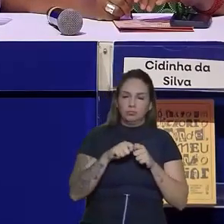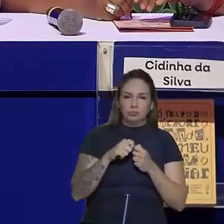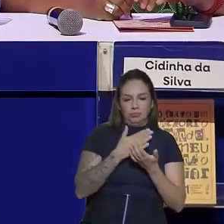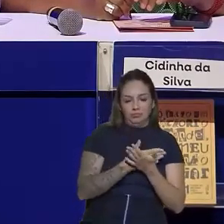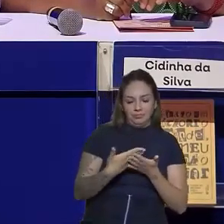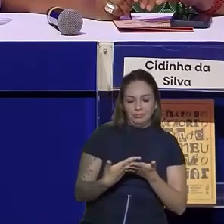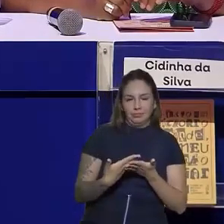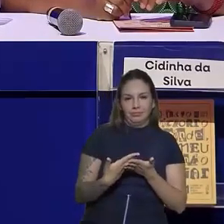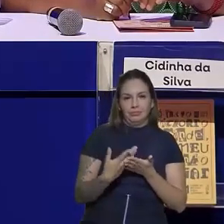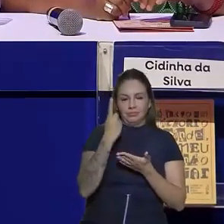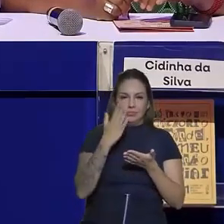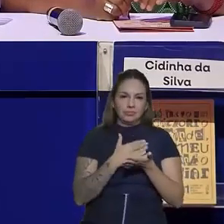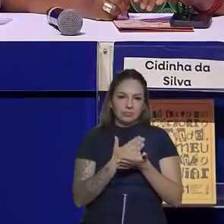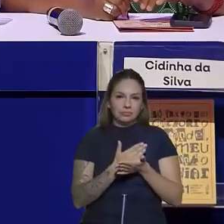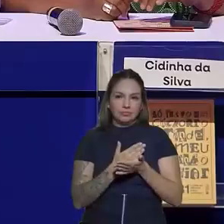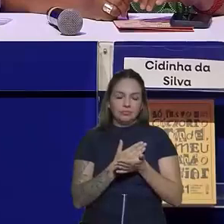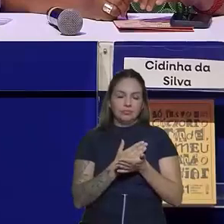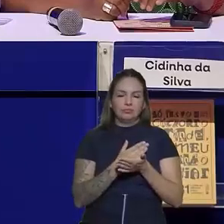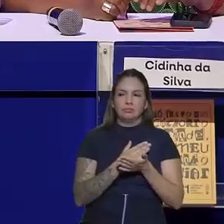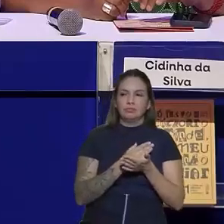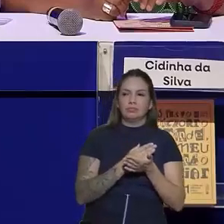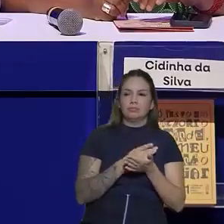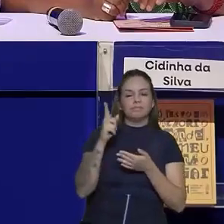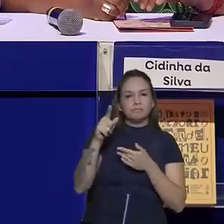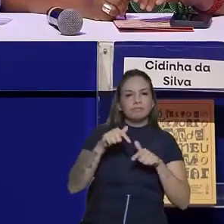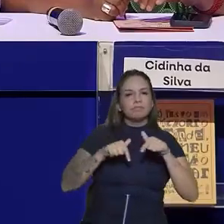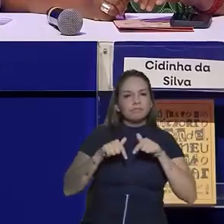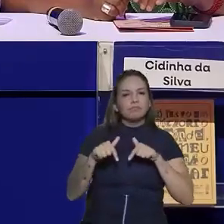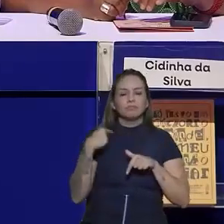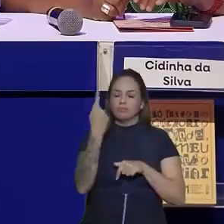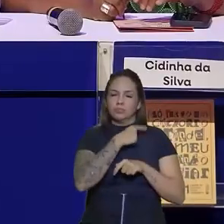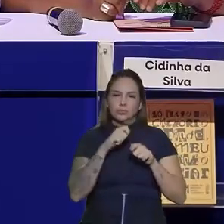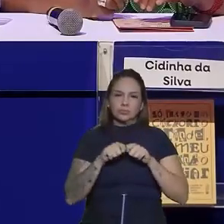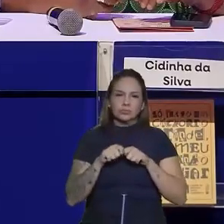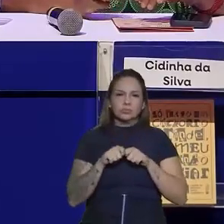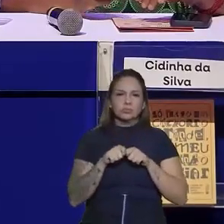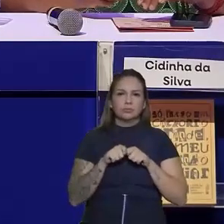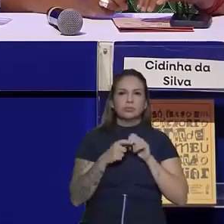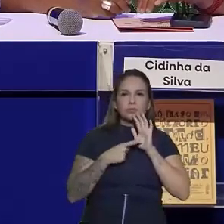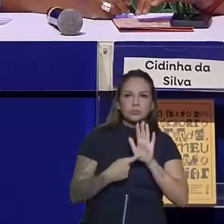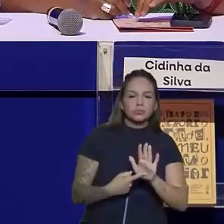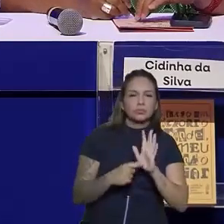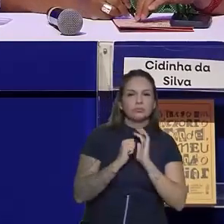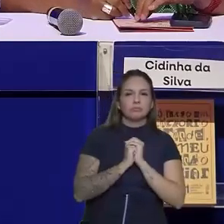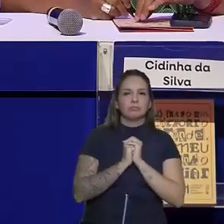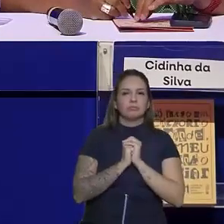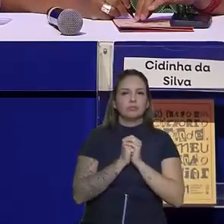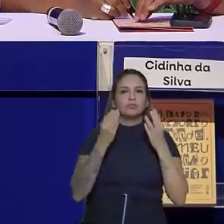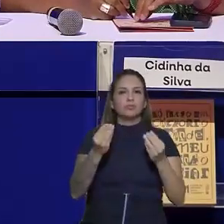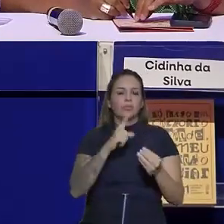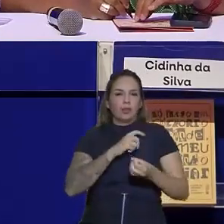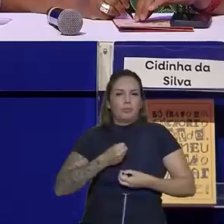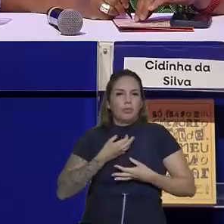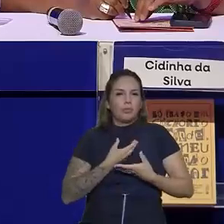a partir de um livro desse como o da Cidinha, desse trabalho que a gente faz de mostrar o tanto